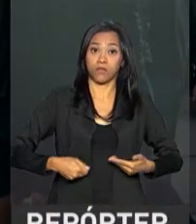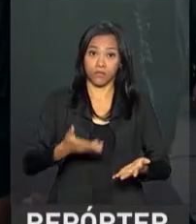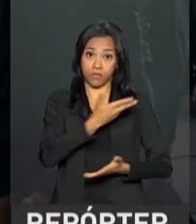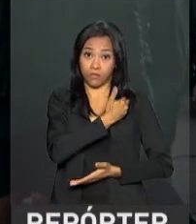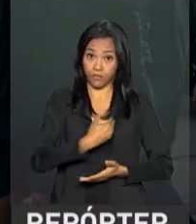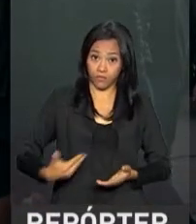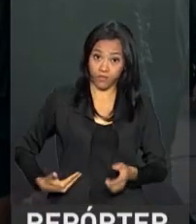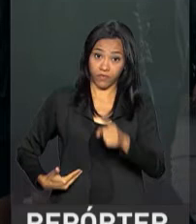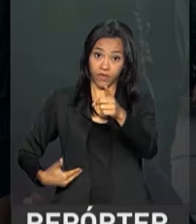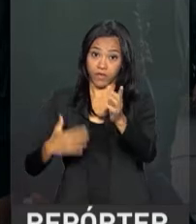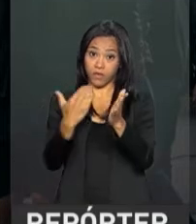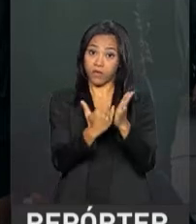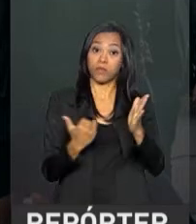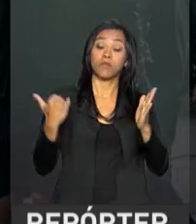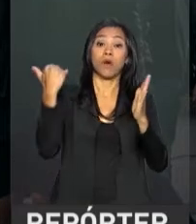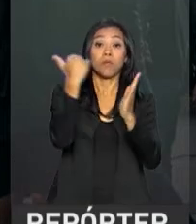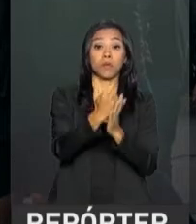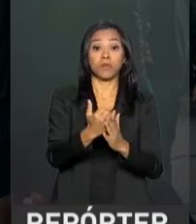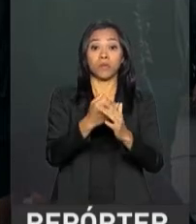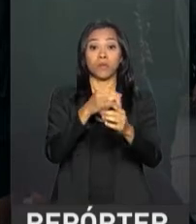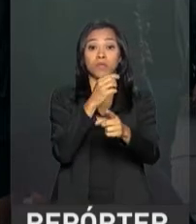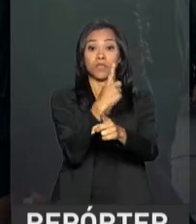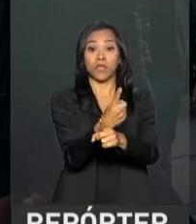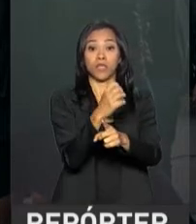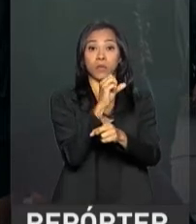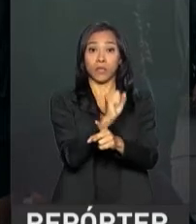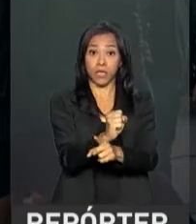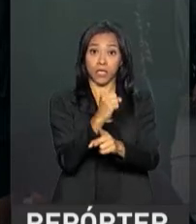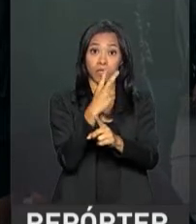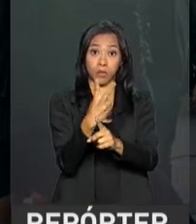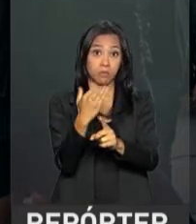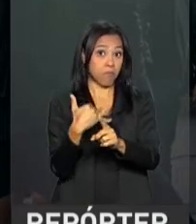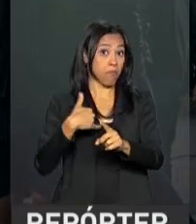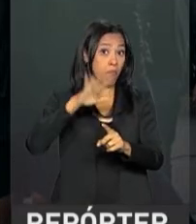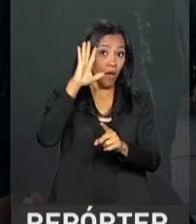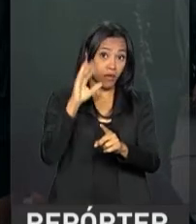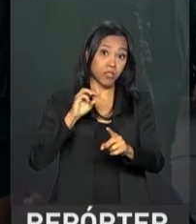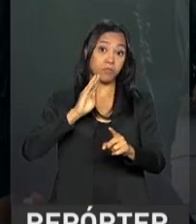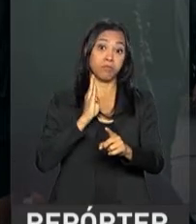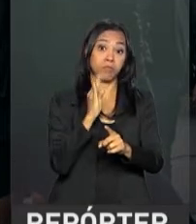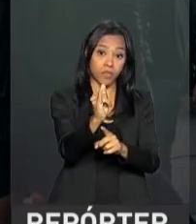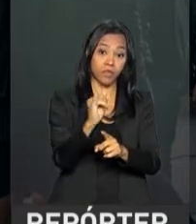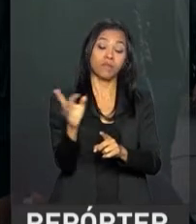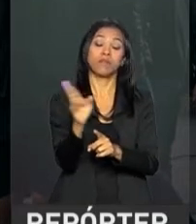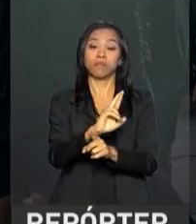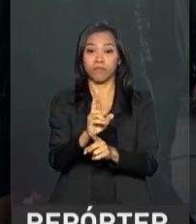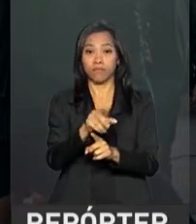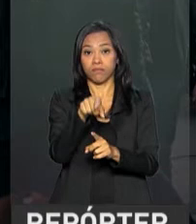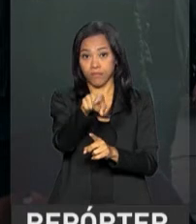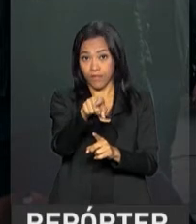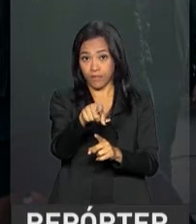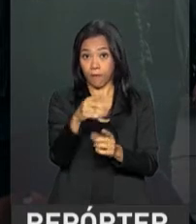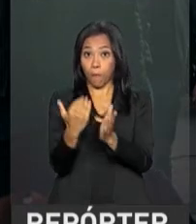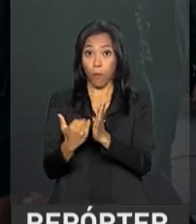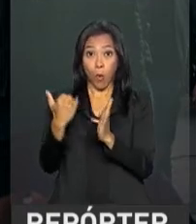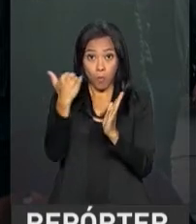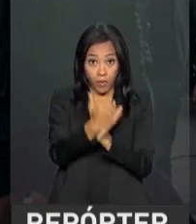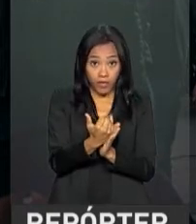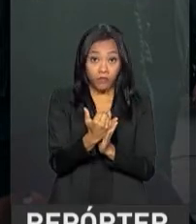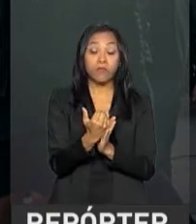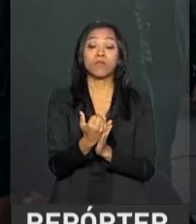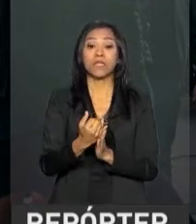receitas em mais de 182 bilhões de reais no regime geral o aumento foi de mais de